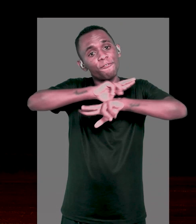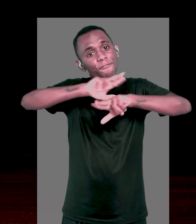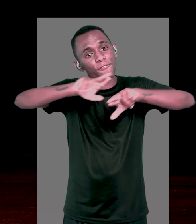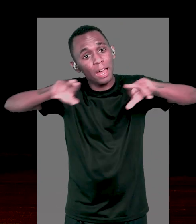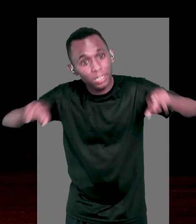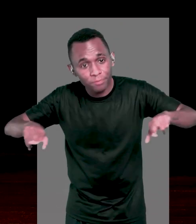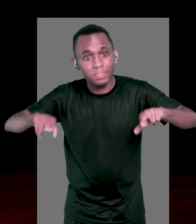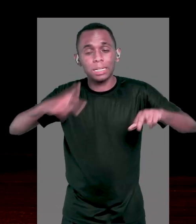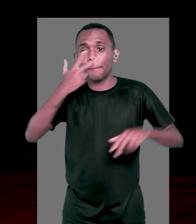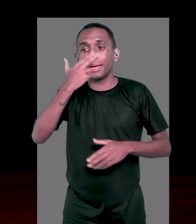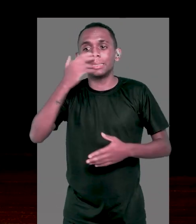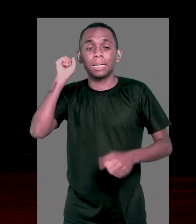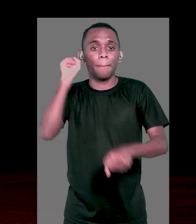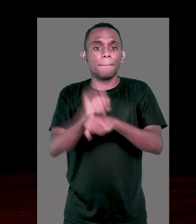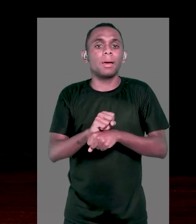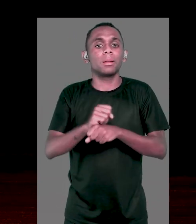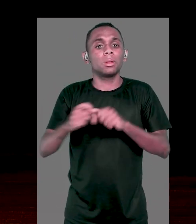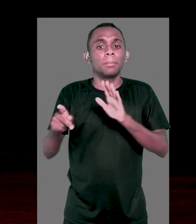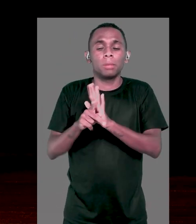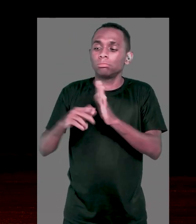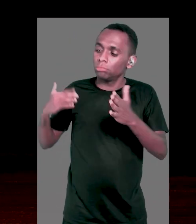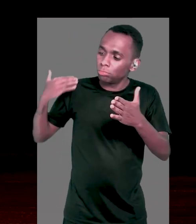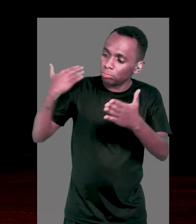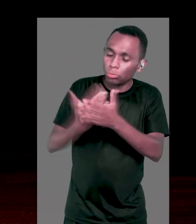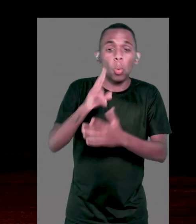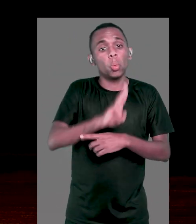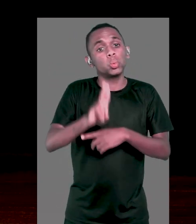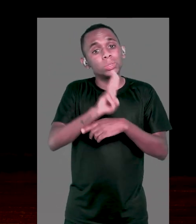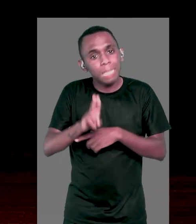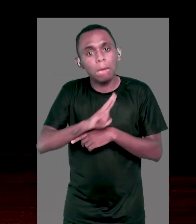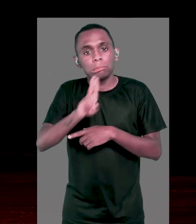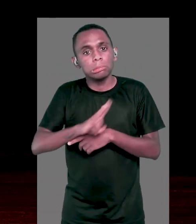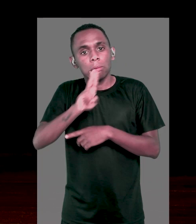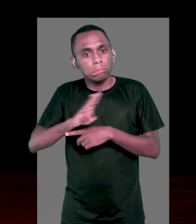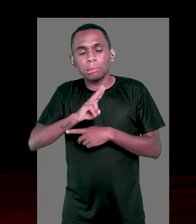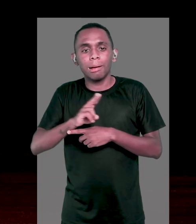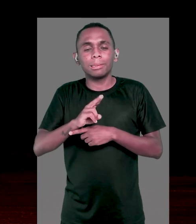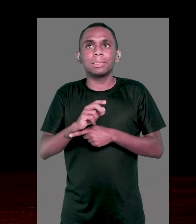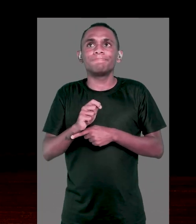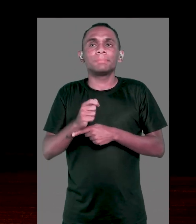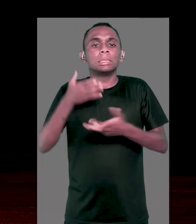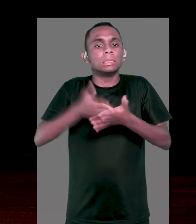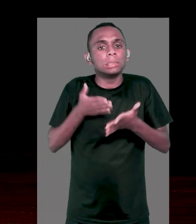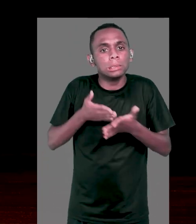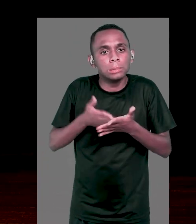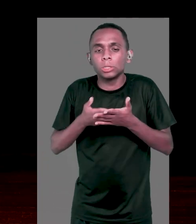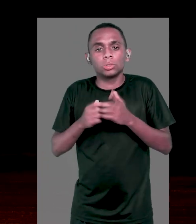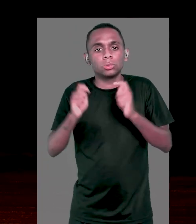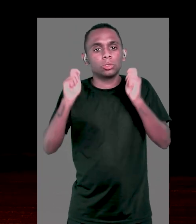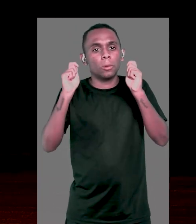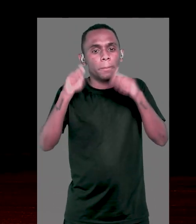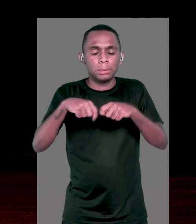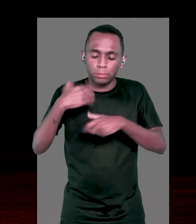não sei se eu estou claro e isso para mim é uma coisa